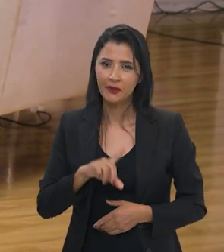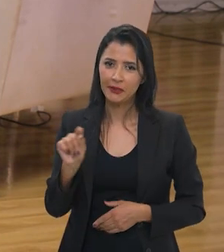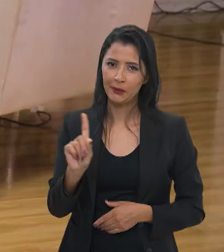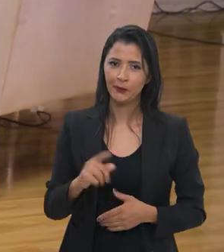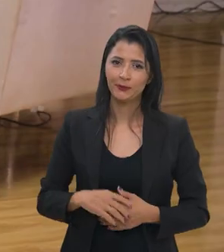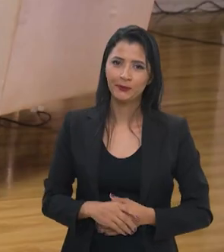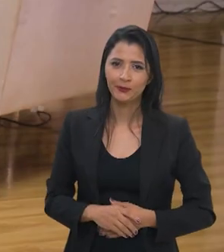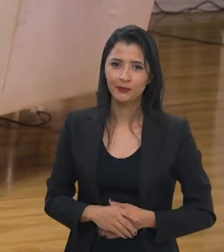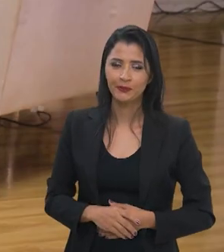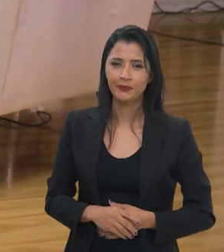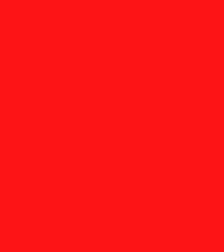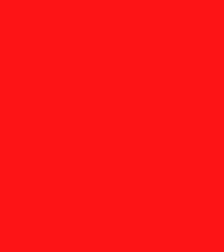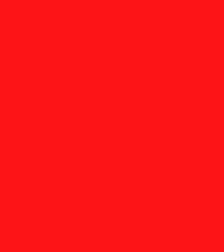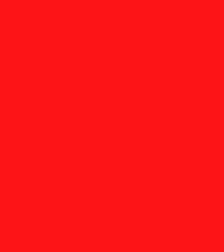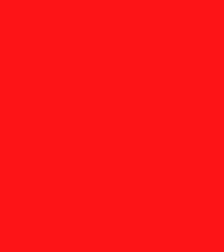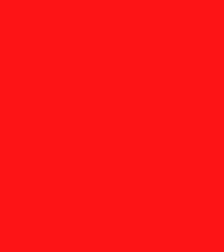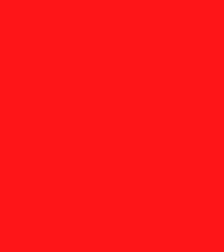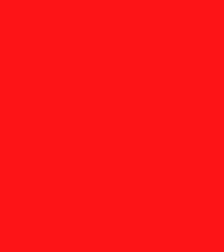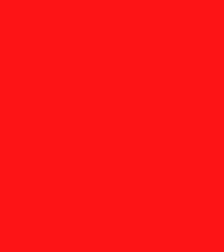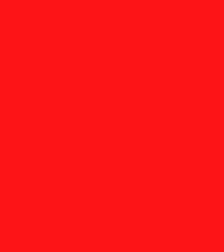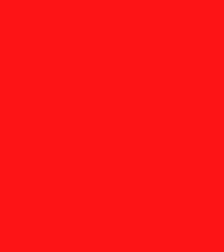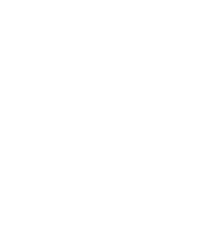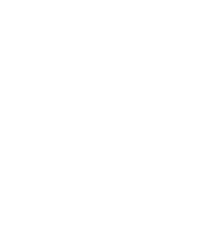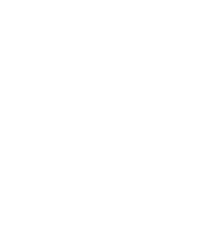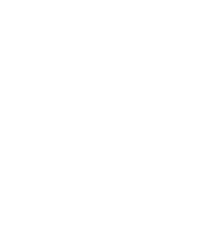Dias não sai daí